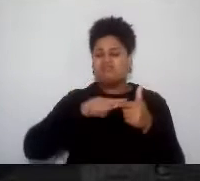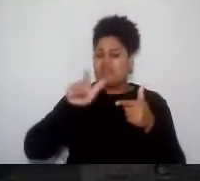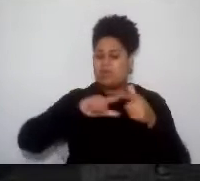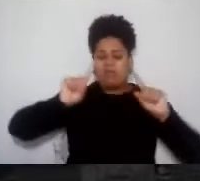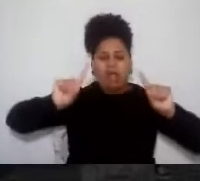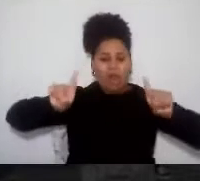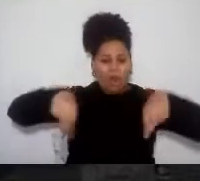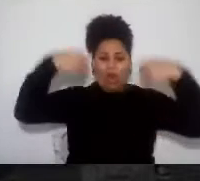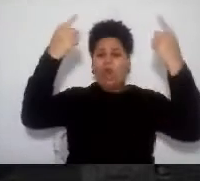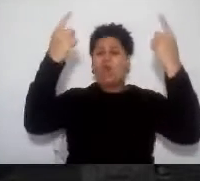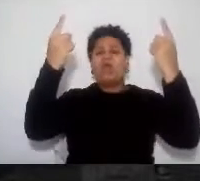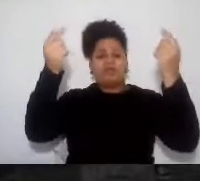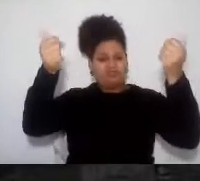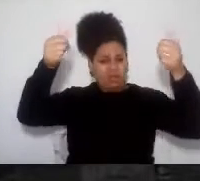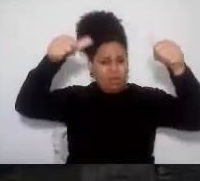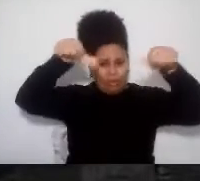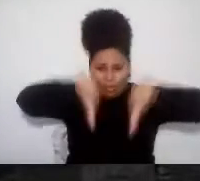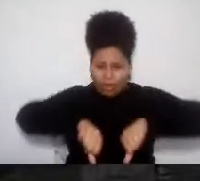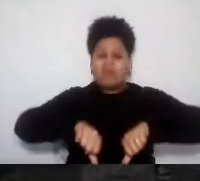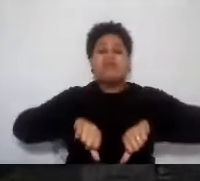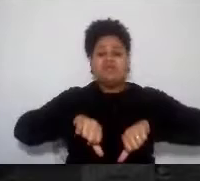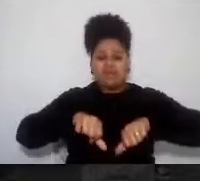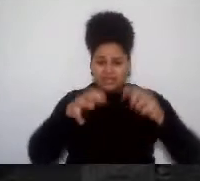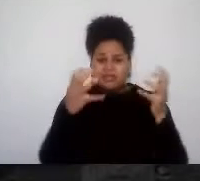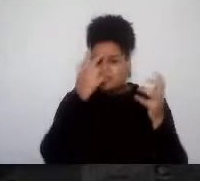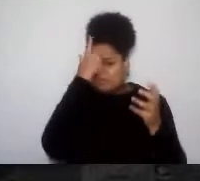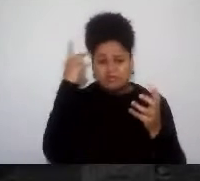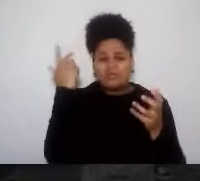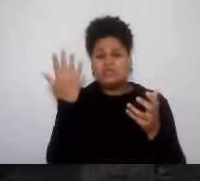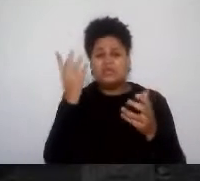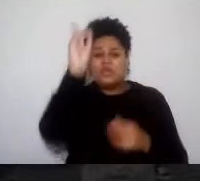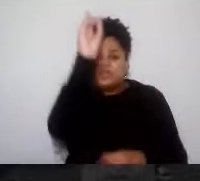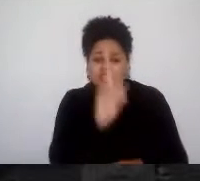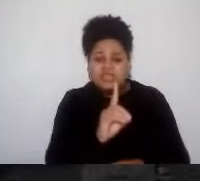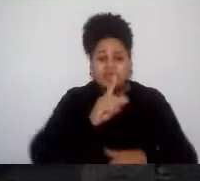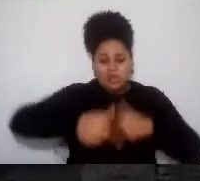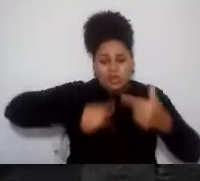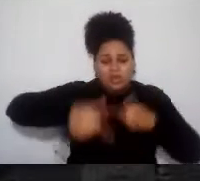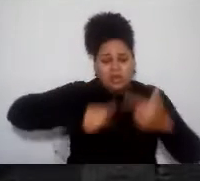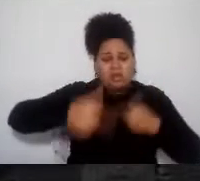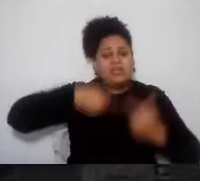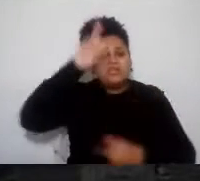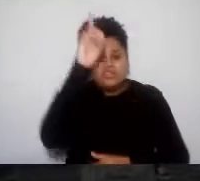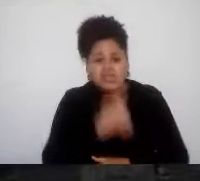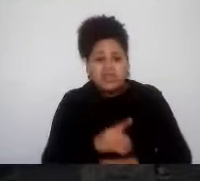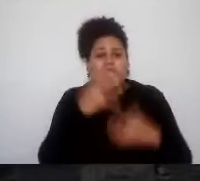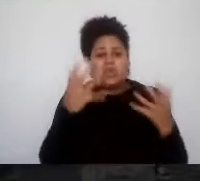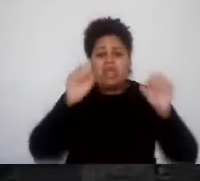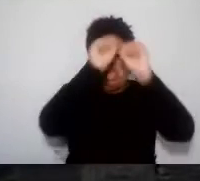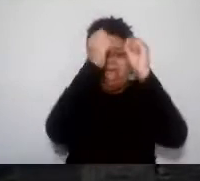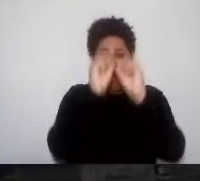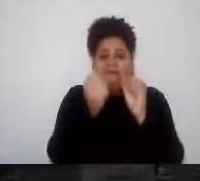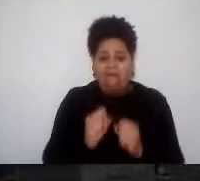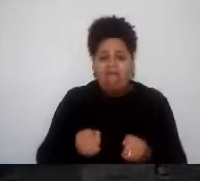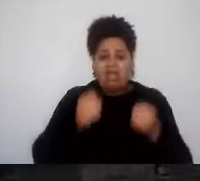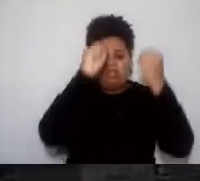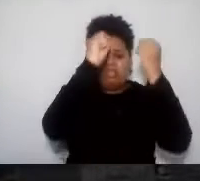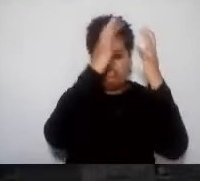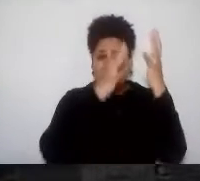construída para desarmar os direitos dos trabalhadores, destruir o movimento sindical,